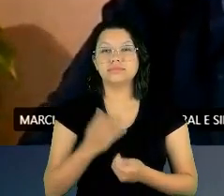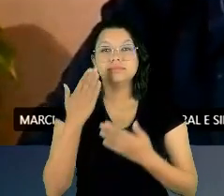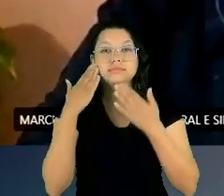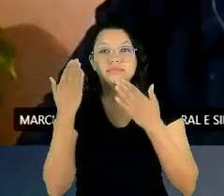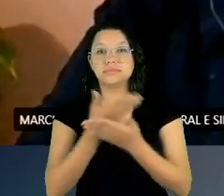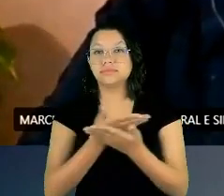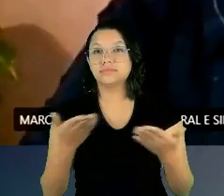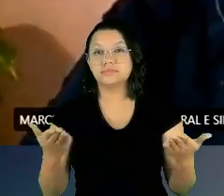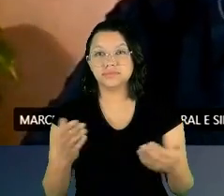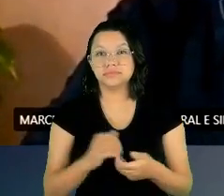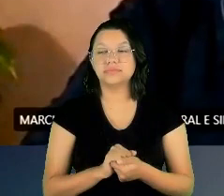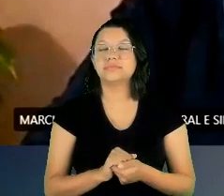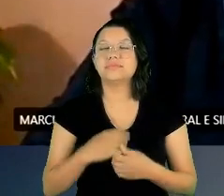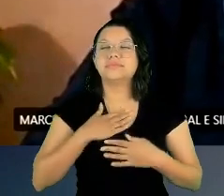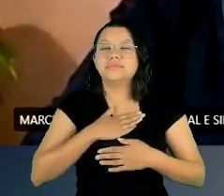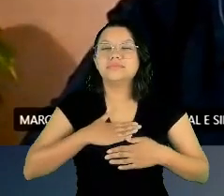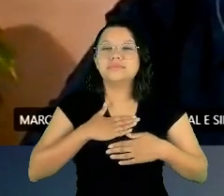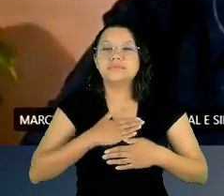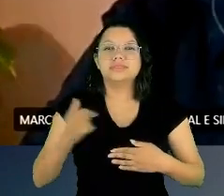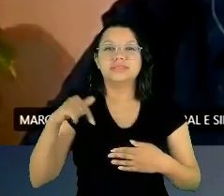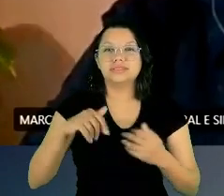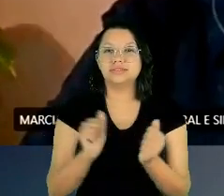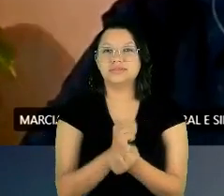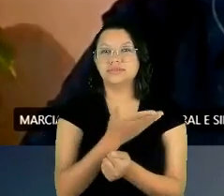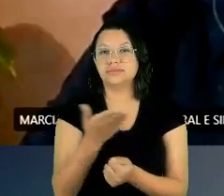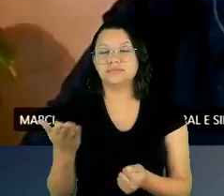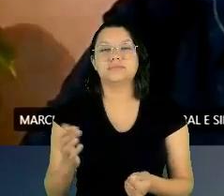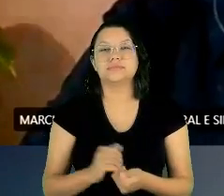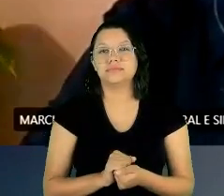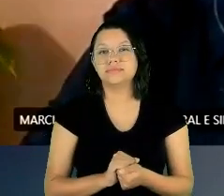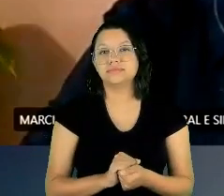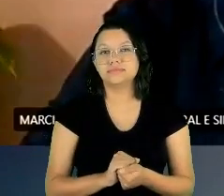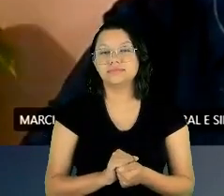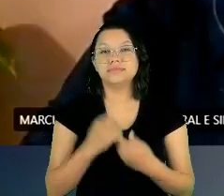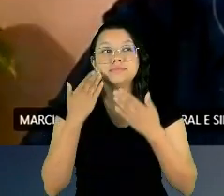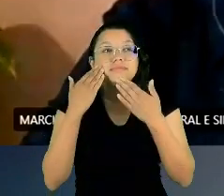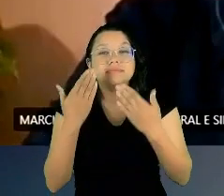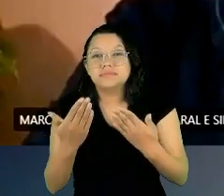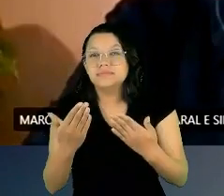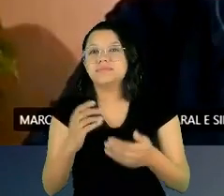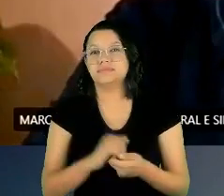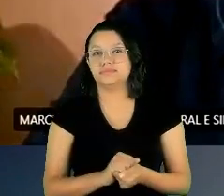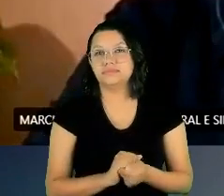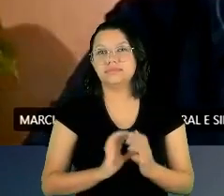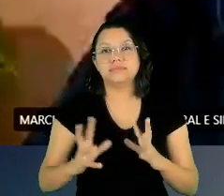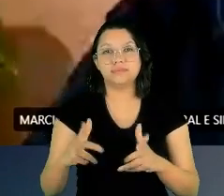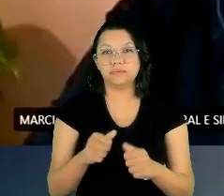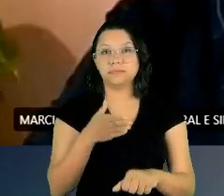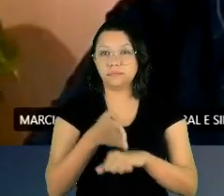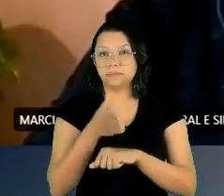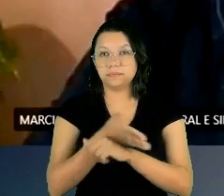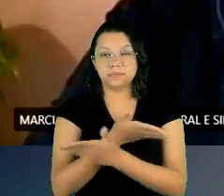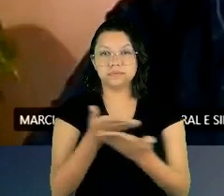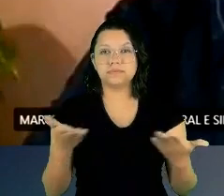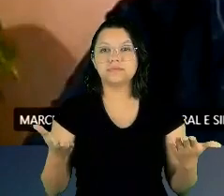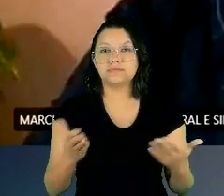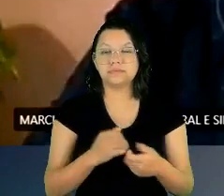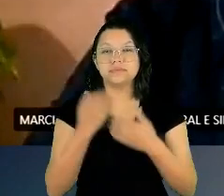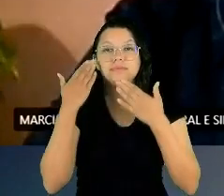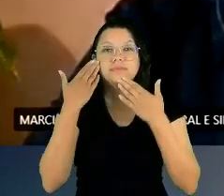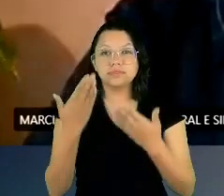tarde. Obrigada a todos, foi um privilégio estar aqui com vocês. Aliás, gratidão aí por toda